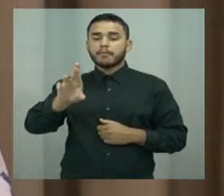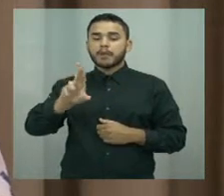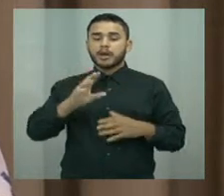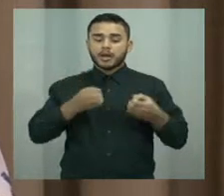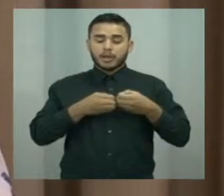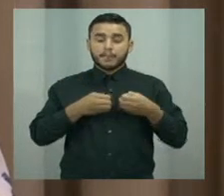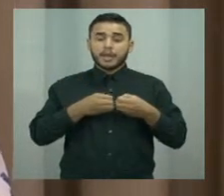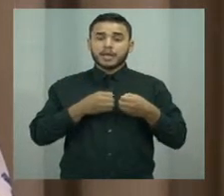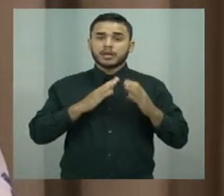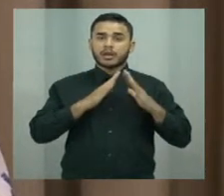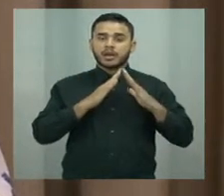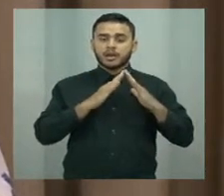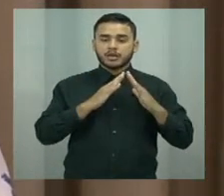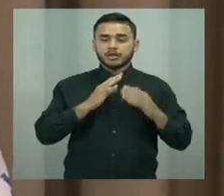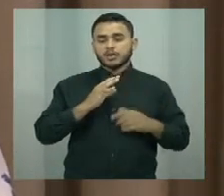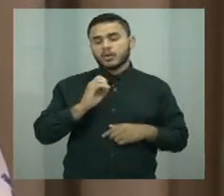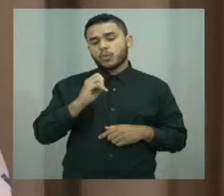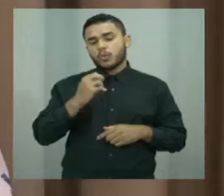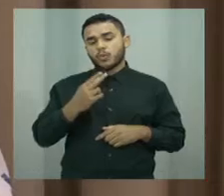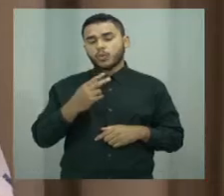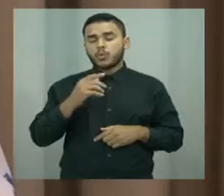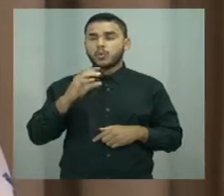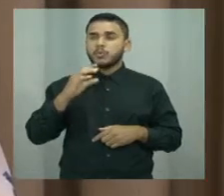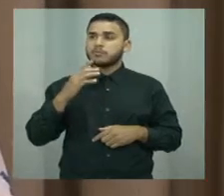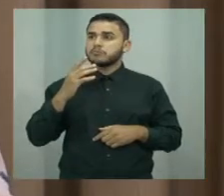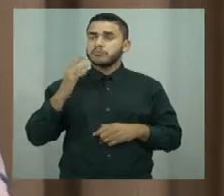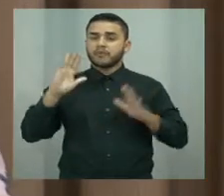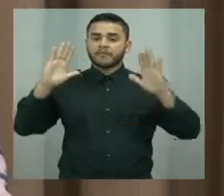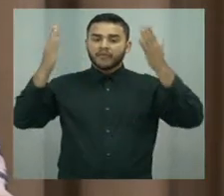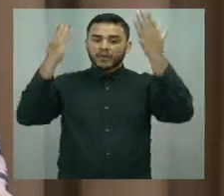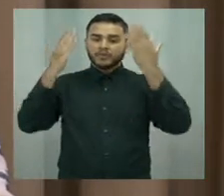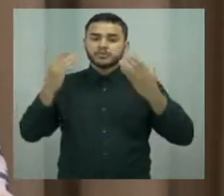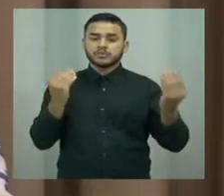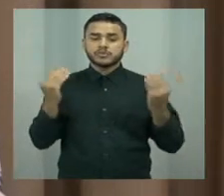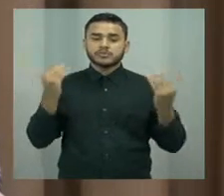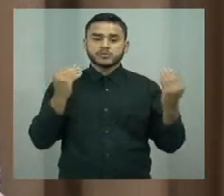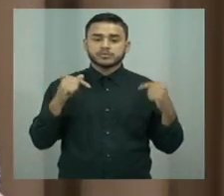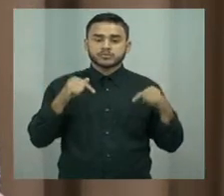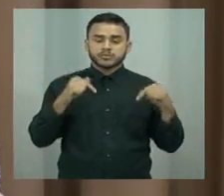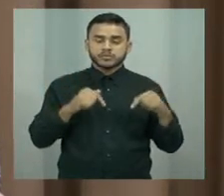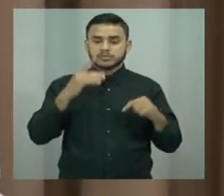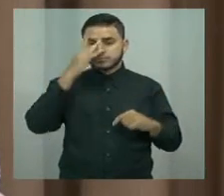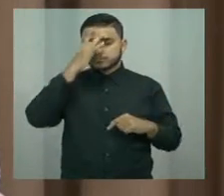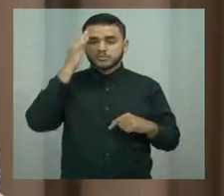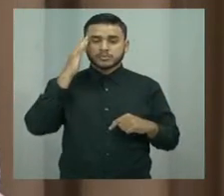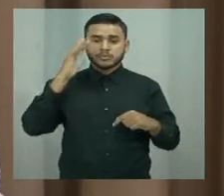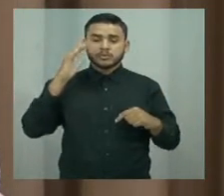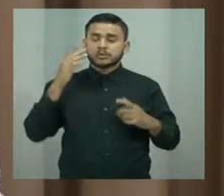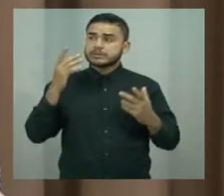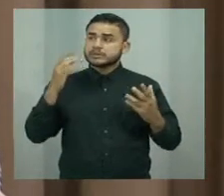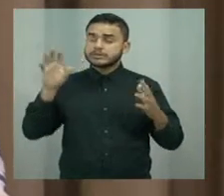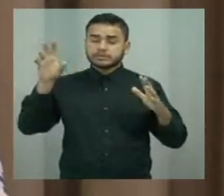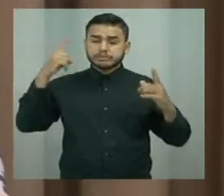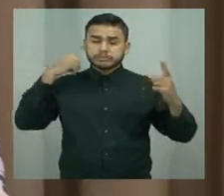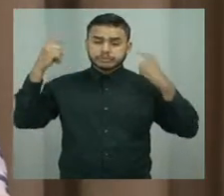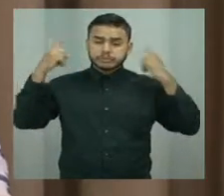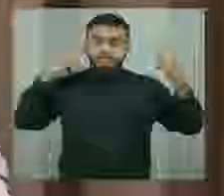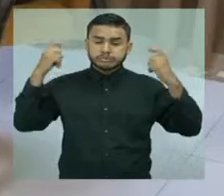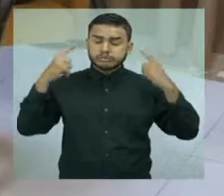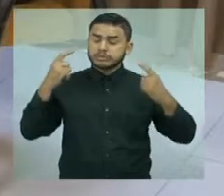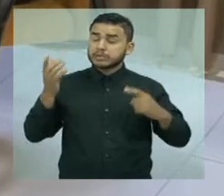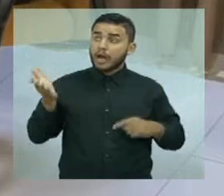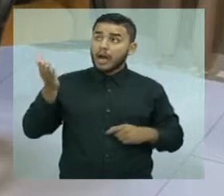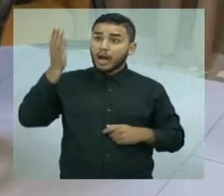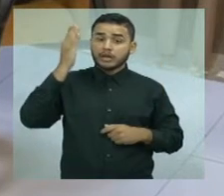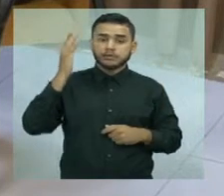ou aquelas pessoas que moram perto de casas de show, pelo amor de Deus, como é que ia ficar a audição desse povo quando mais velho, né? Verdade. Se você é